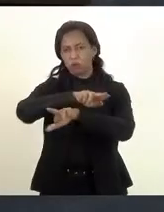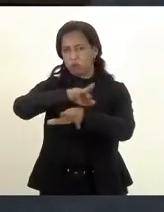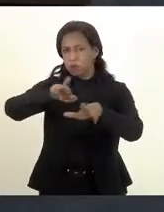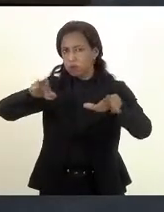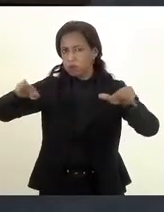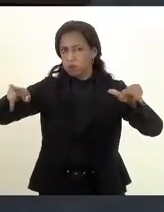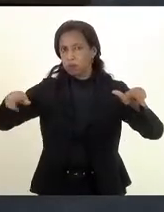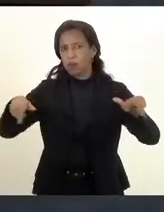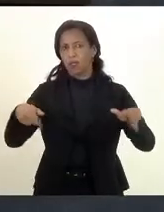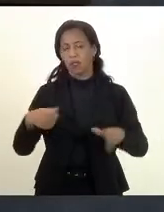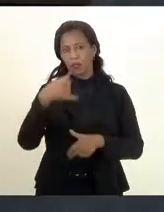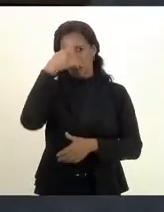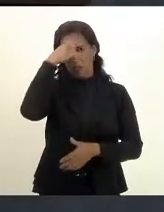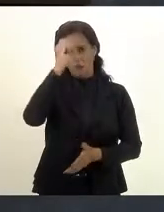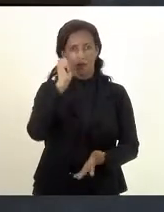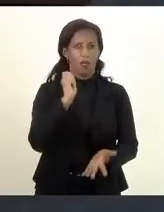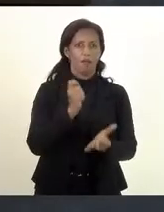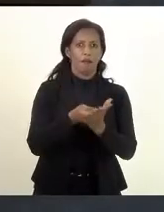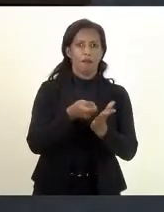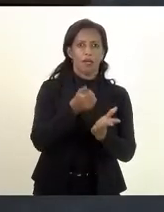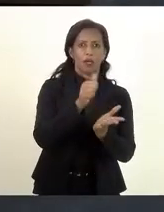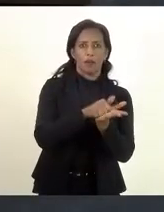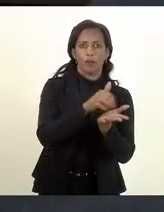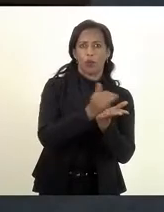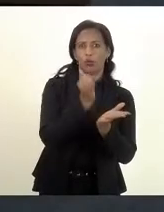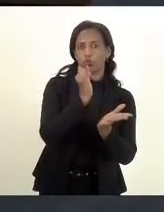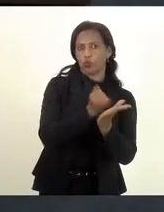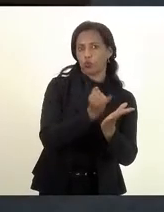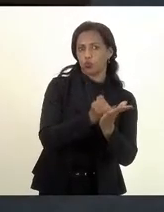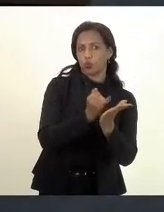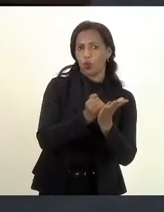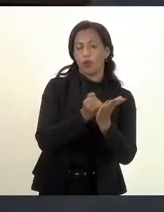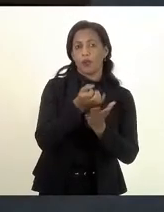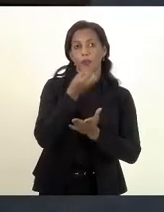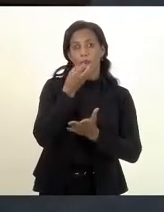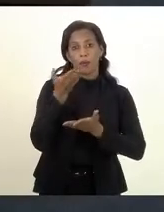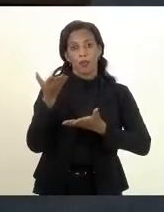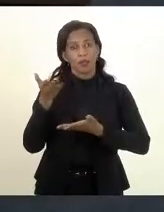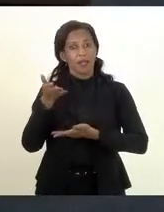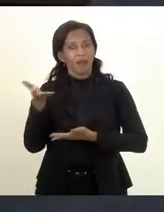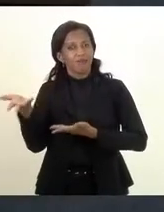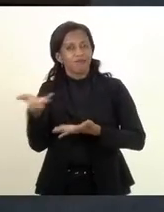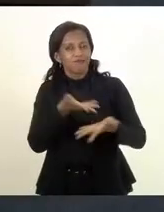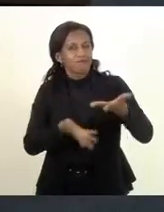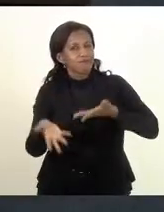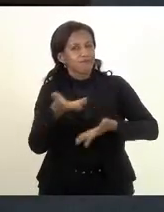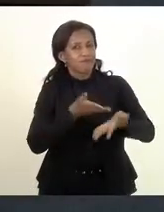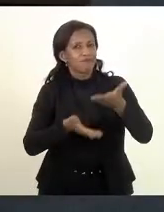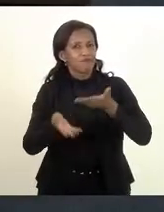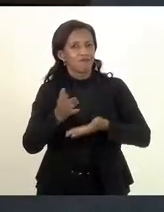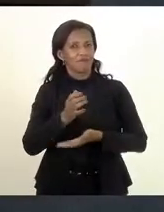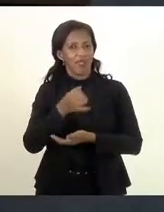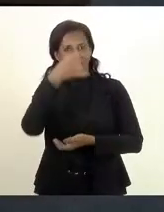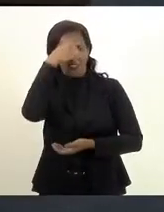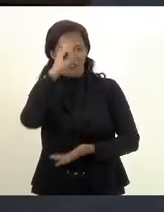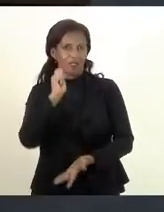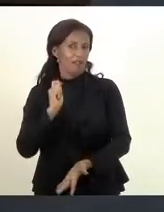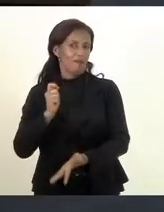que passariam a desfrutar também de isenção para o pagamento